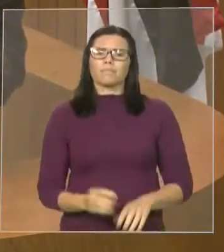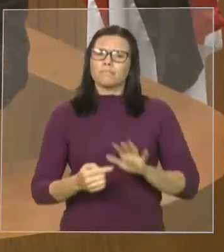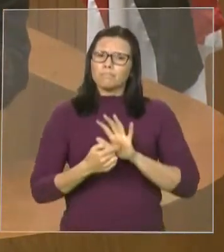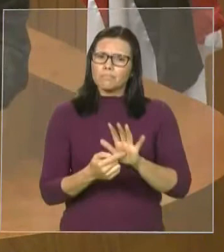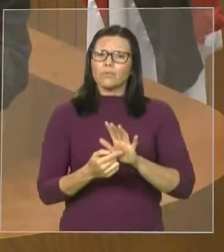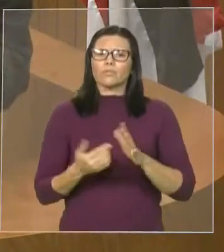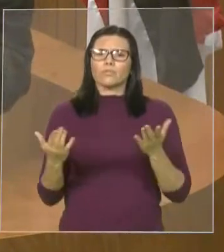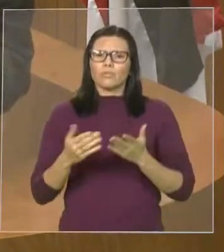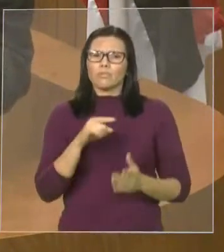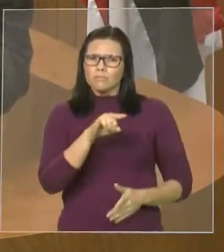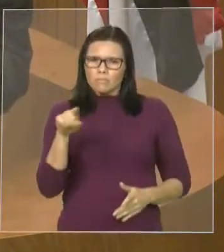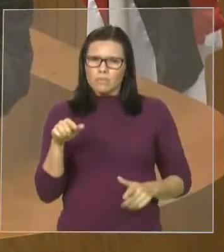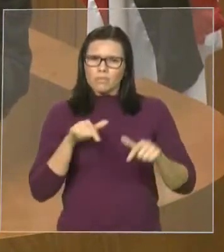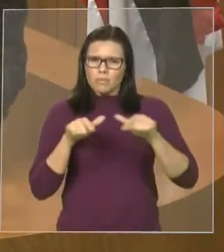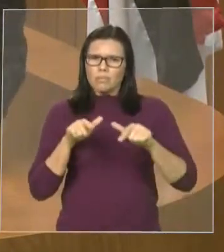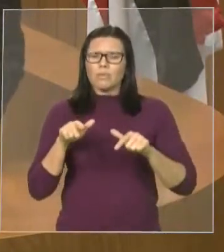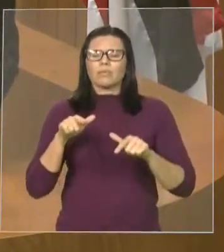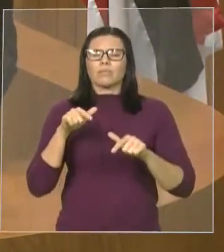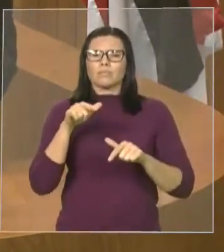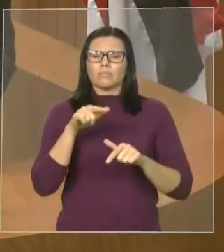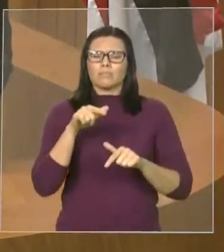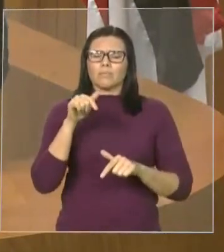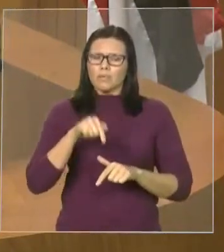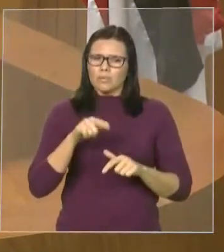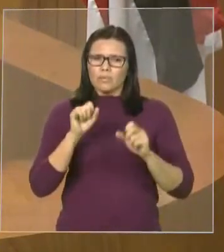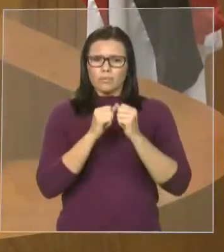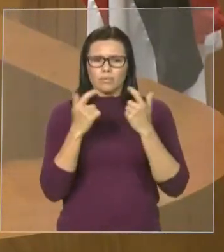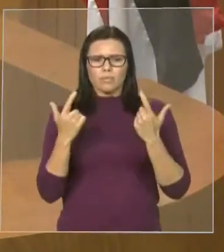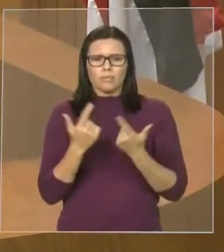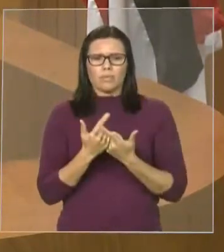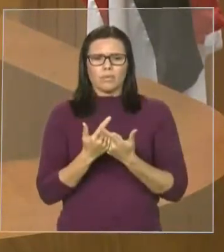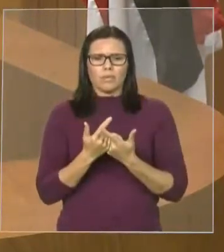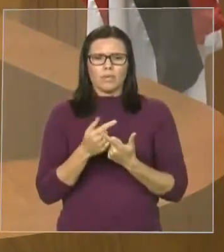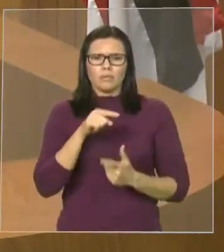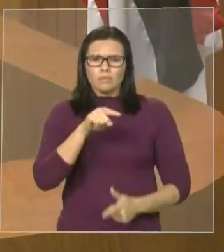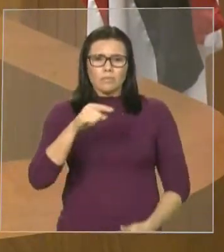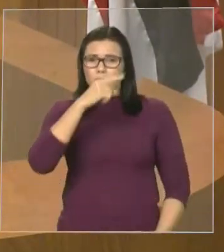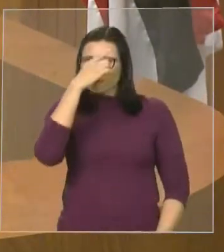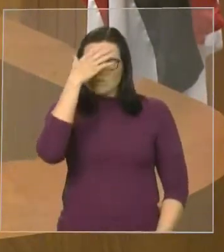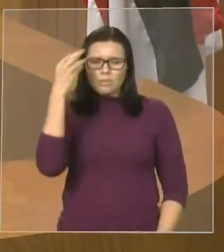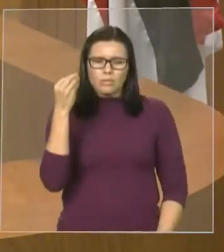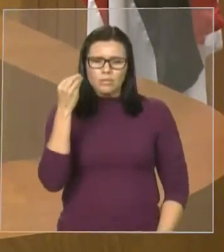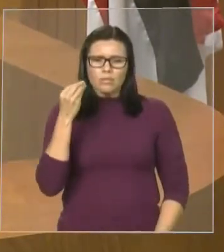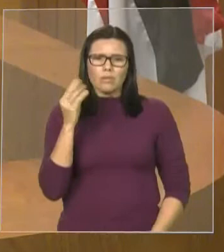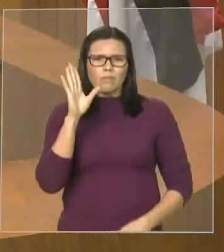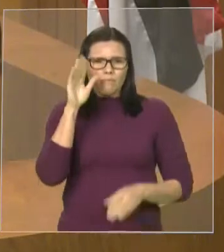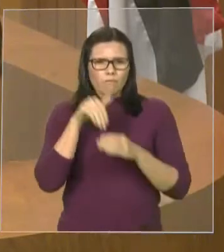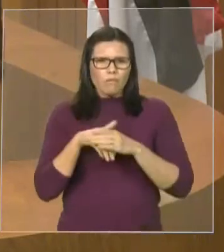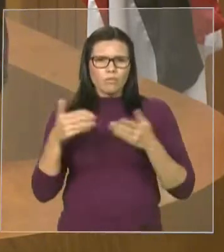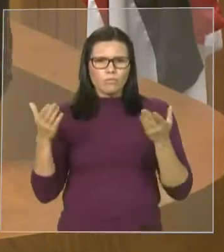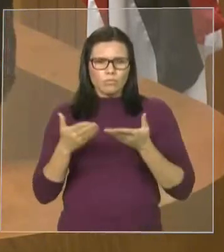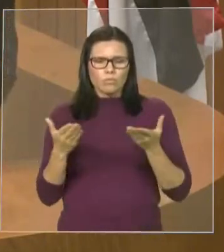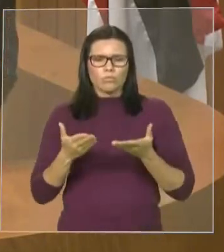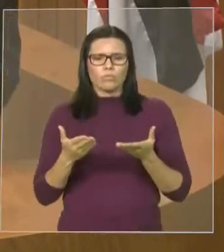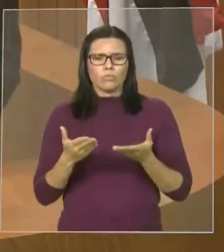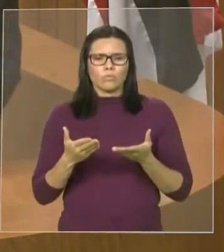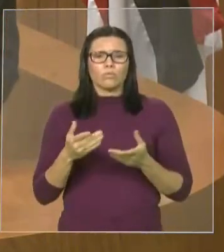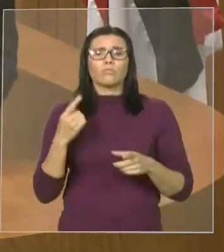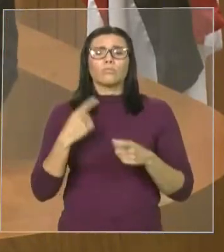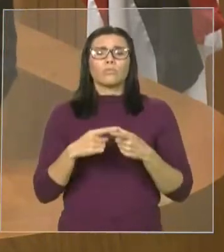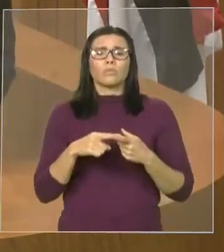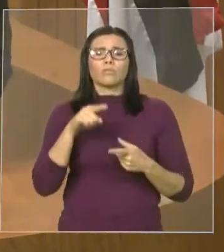da Assembleia Legislativa do Maranhão, que não esqueçam a votação desse dia, porque vocês estão